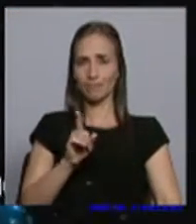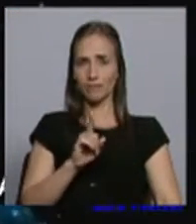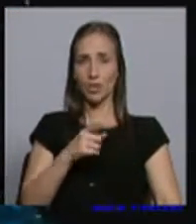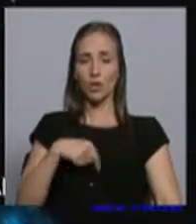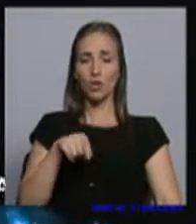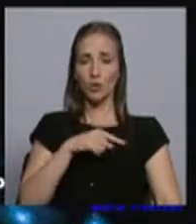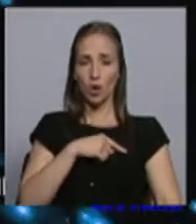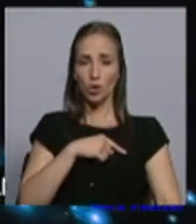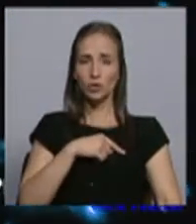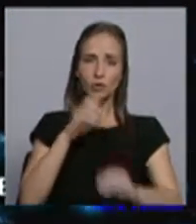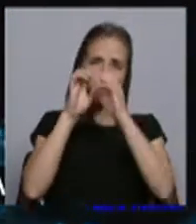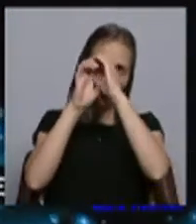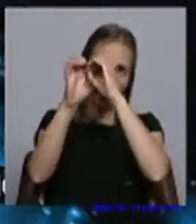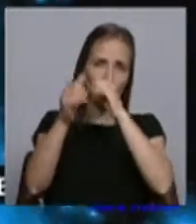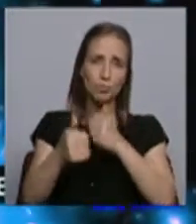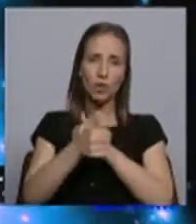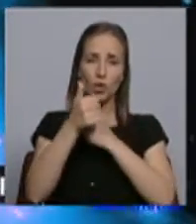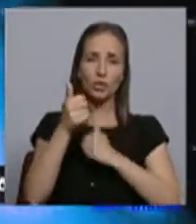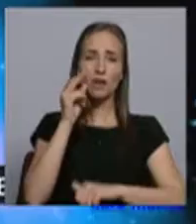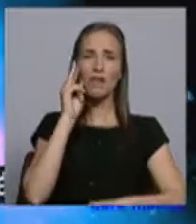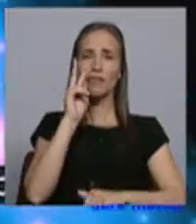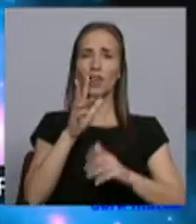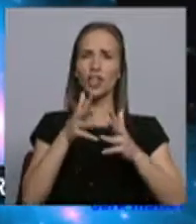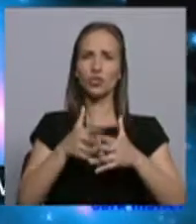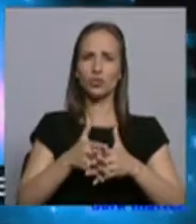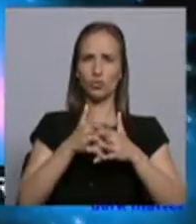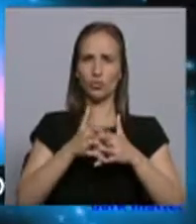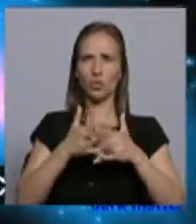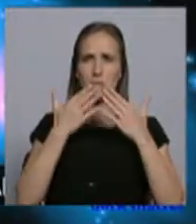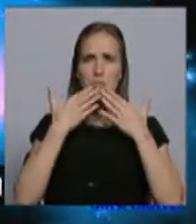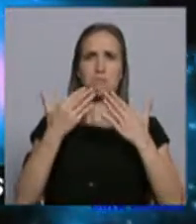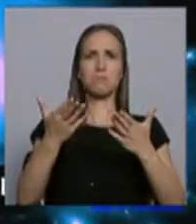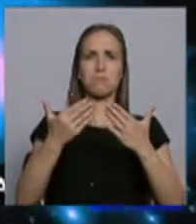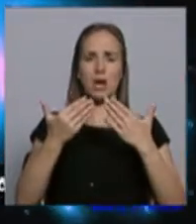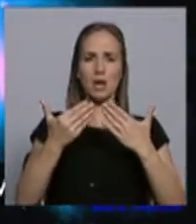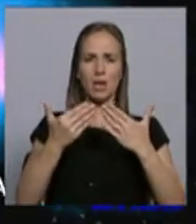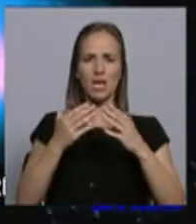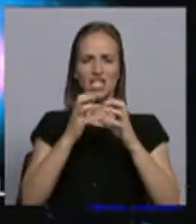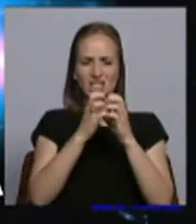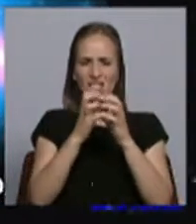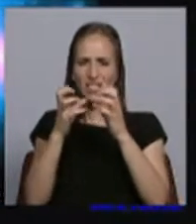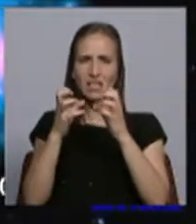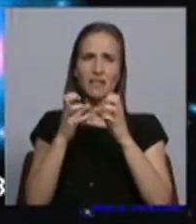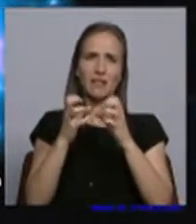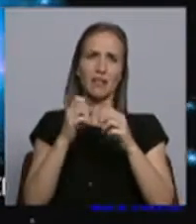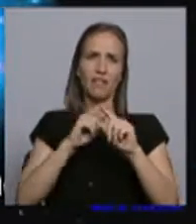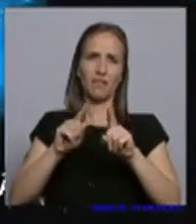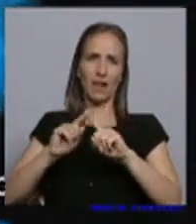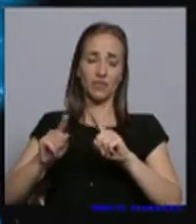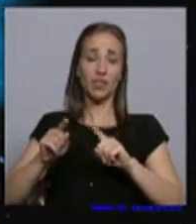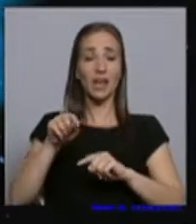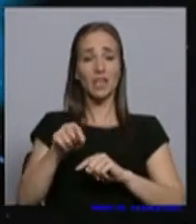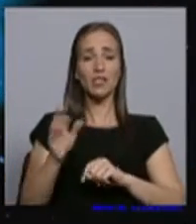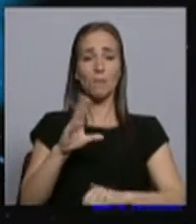melhores telescópios, nós estamos a observar estruturas gigantescas com densidades muito diferentes que há à sua volta. E, portanto, este é mais um